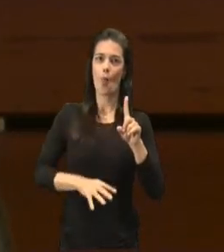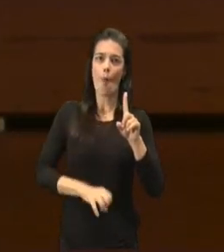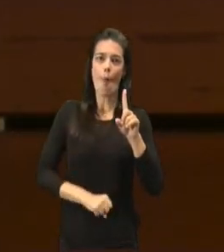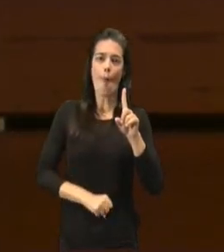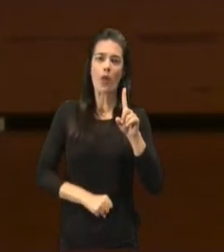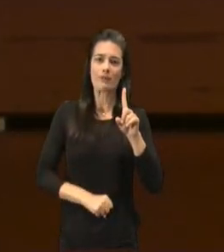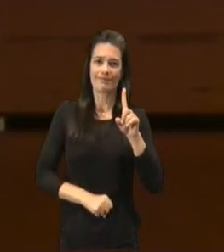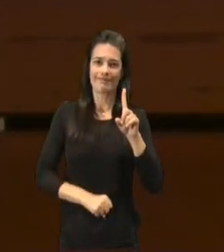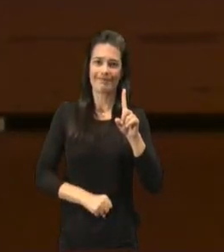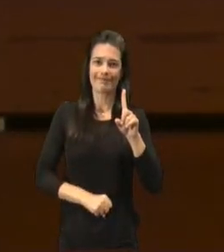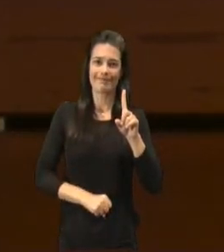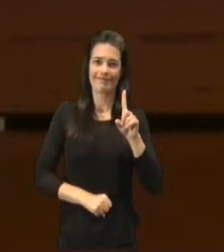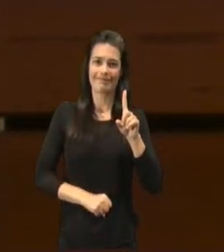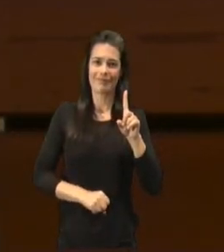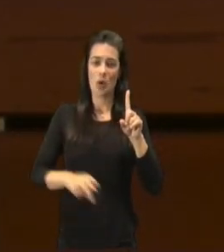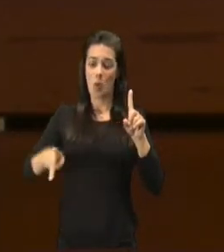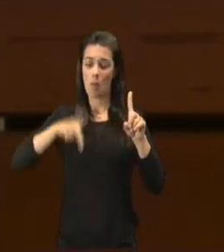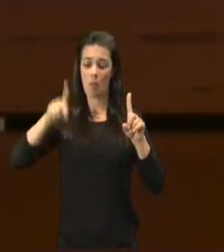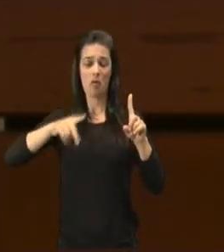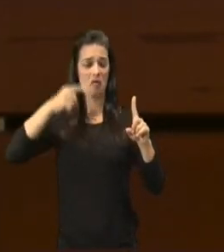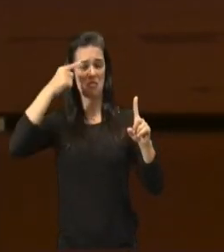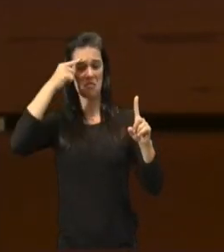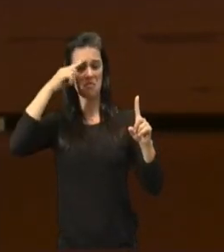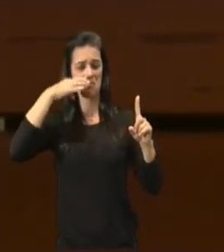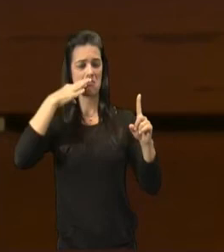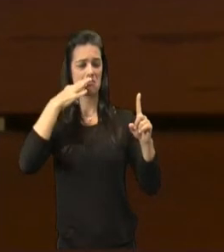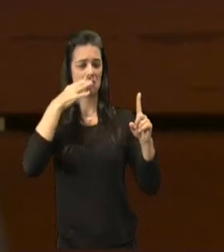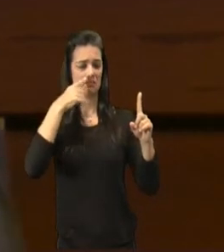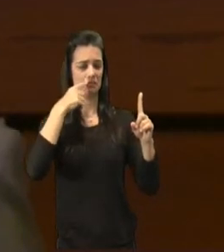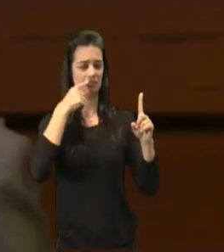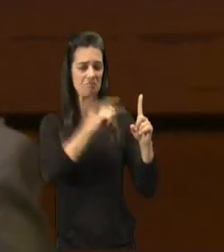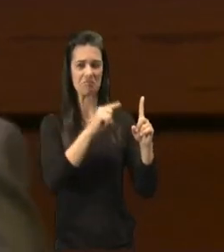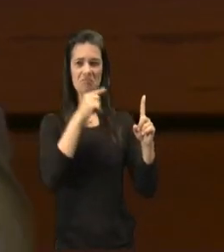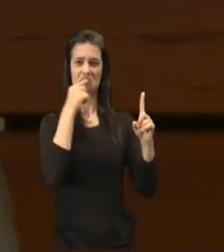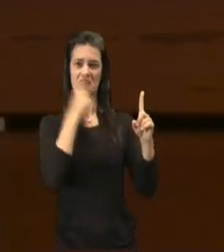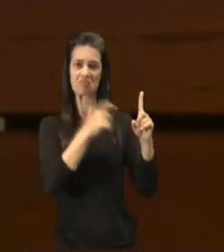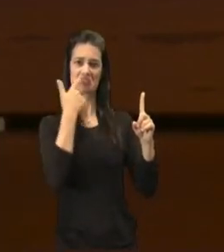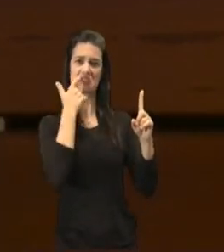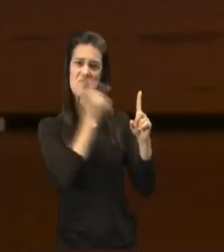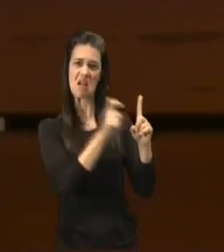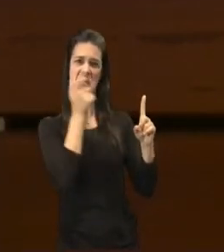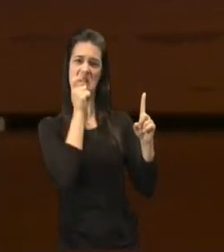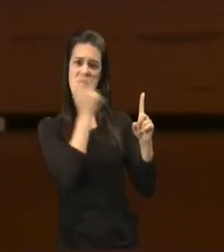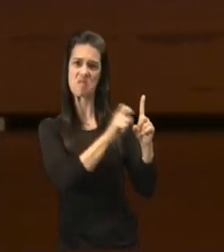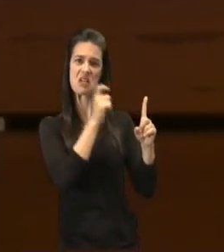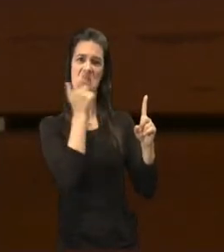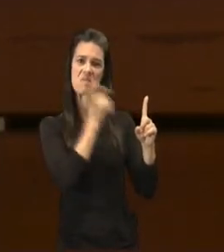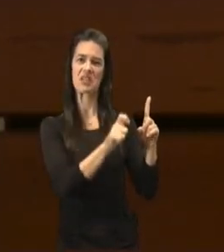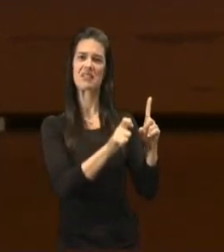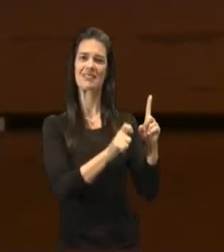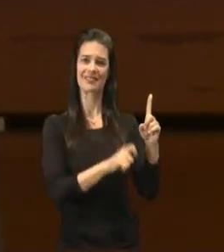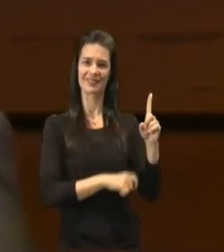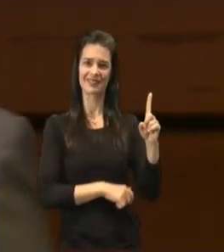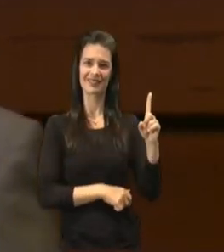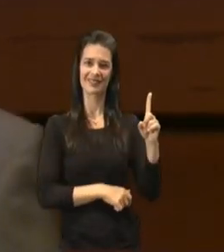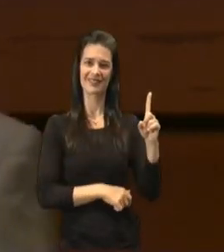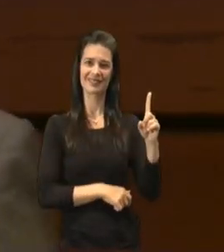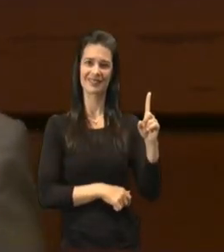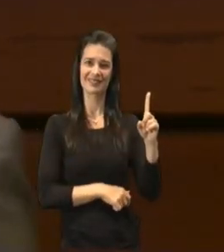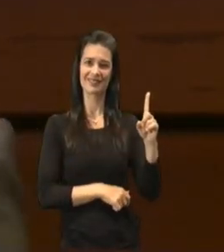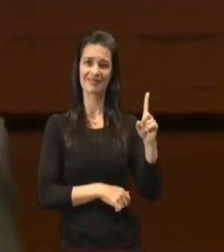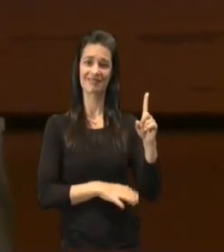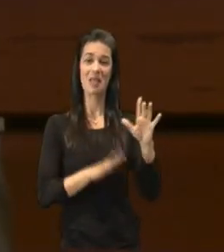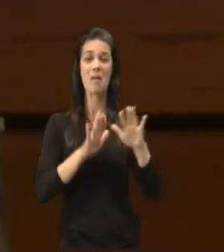era humilhada, uma mulher piedosa mas sem filhos, uma mulher injustiçada pela sua rival, mas